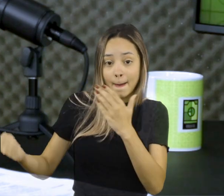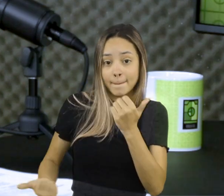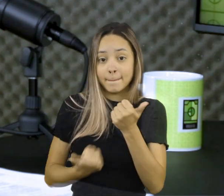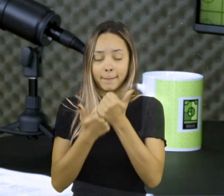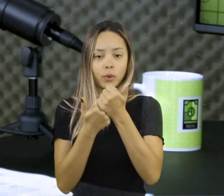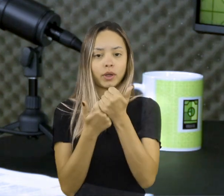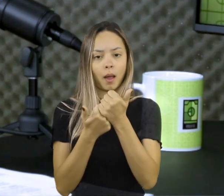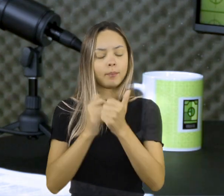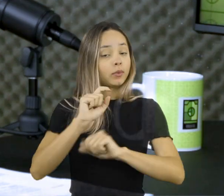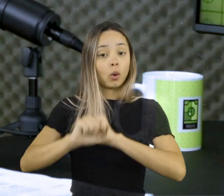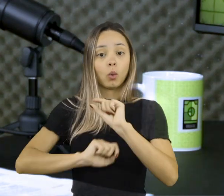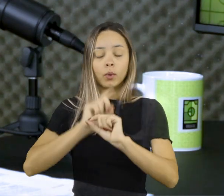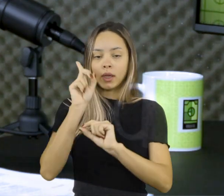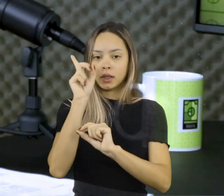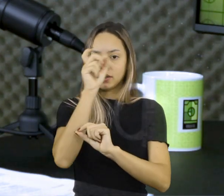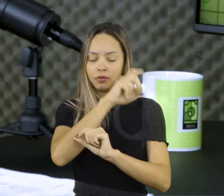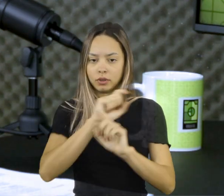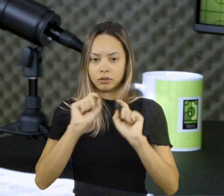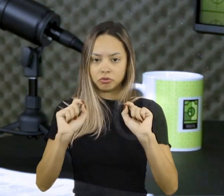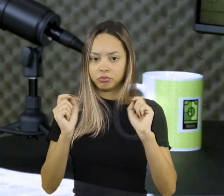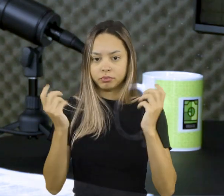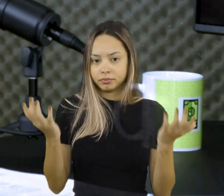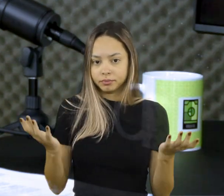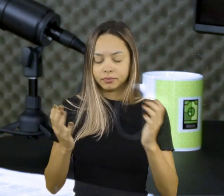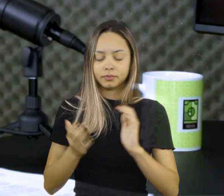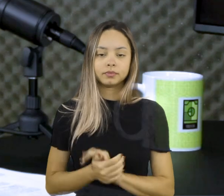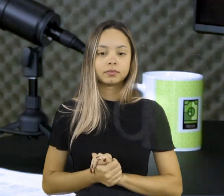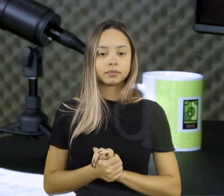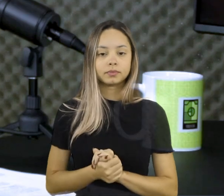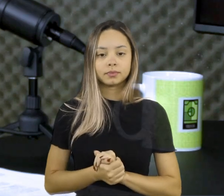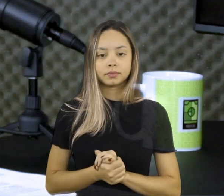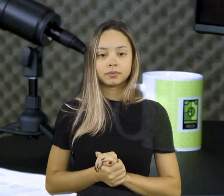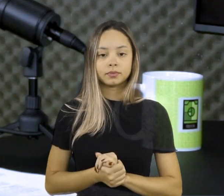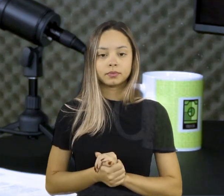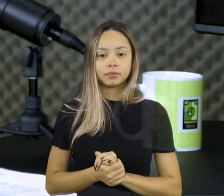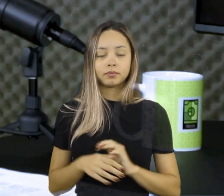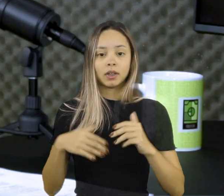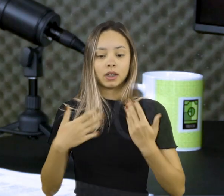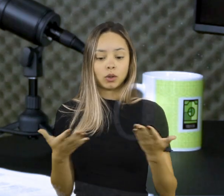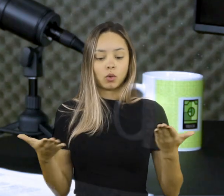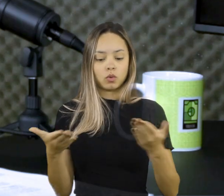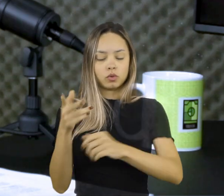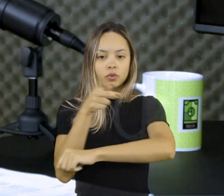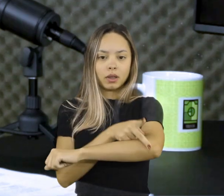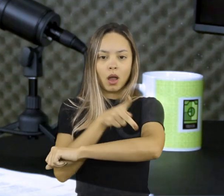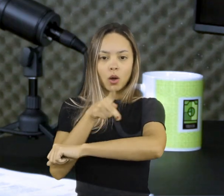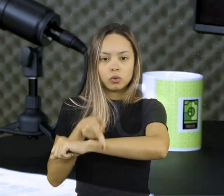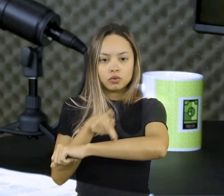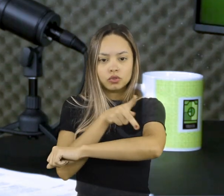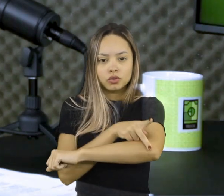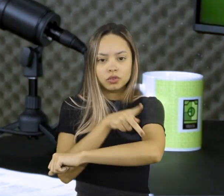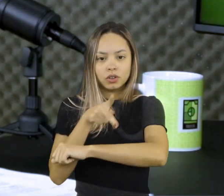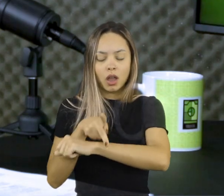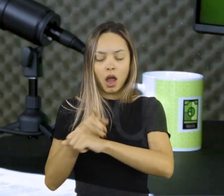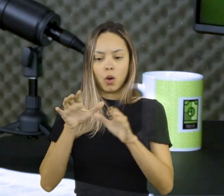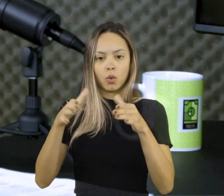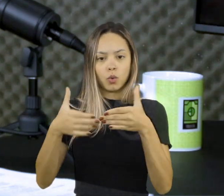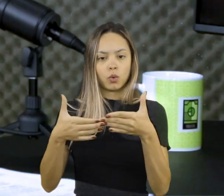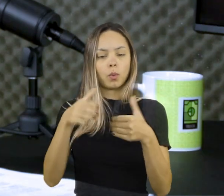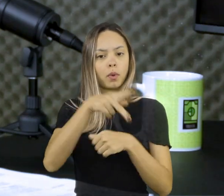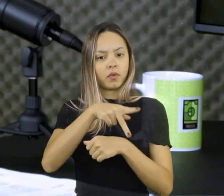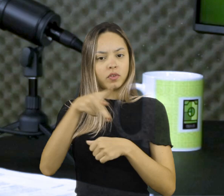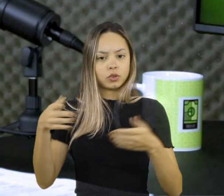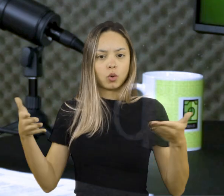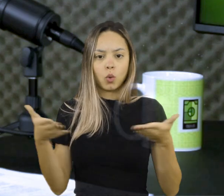ser dificultoso? Essa pedagogia hoje, esse professorado hoje, o que é